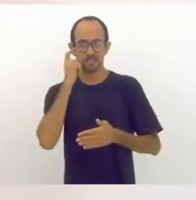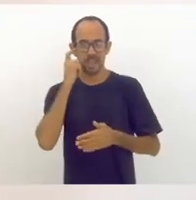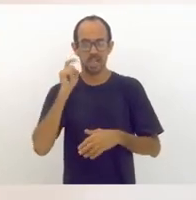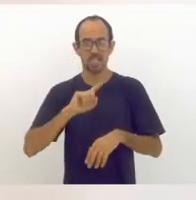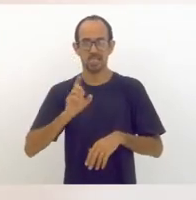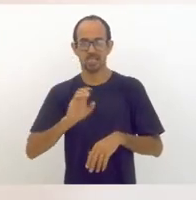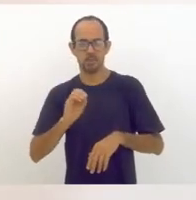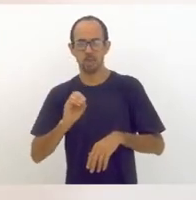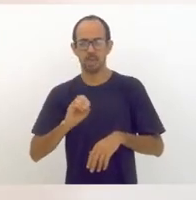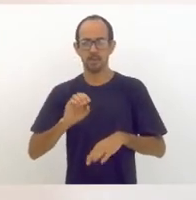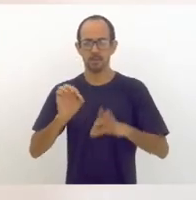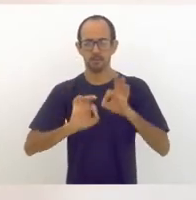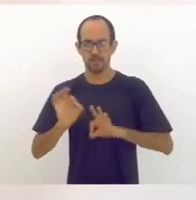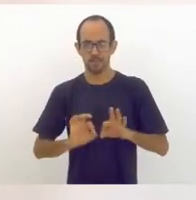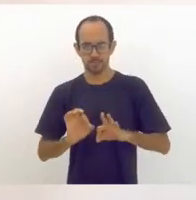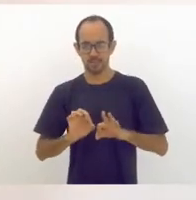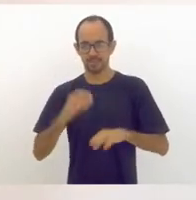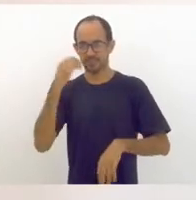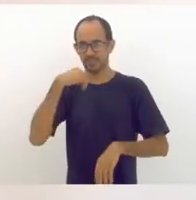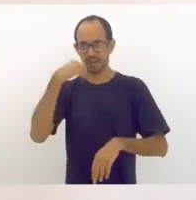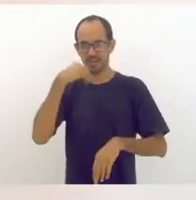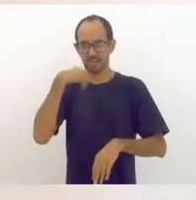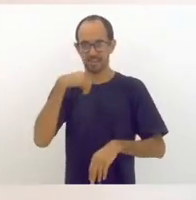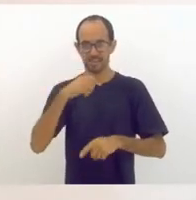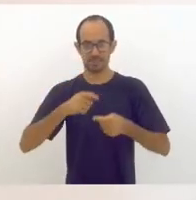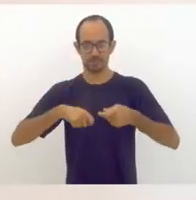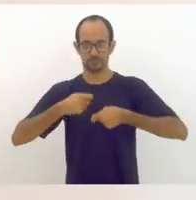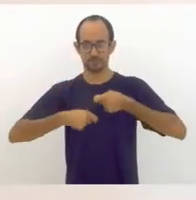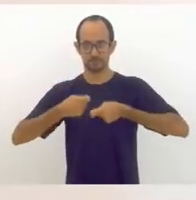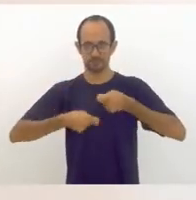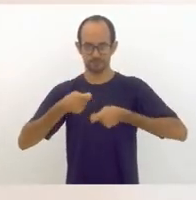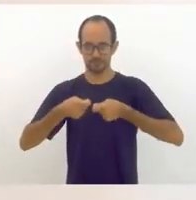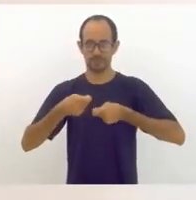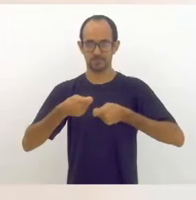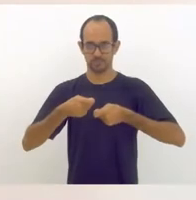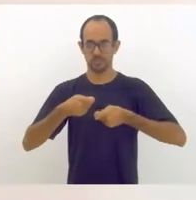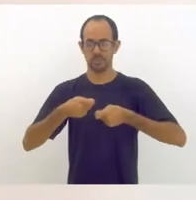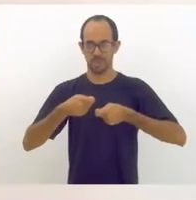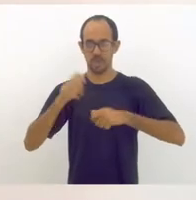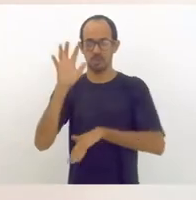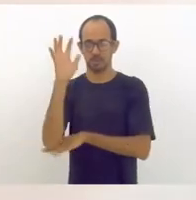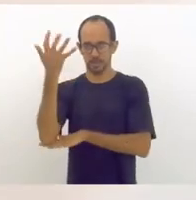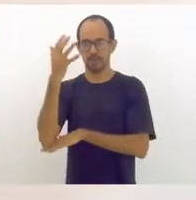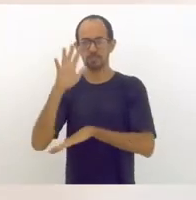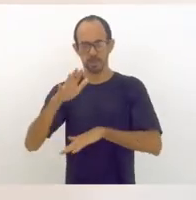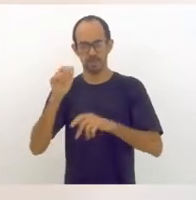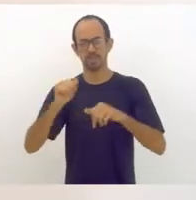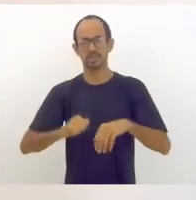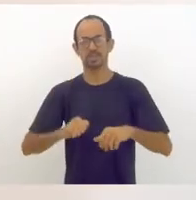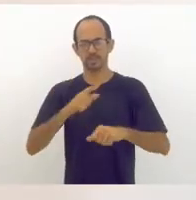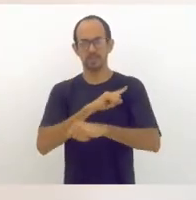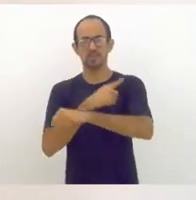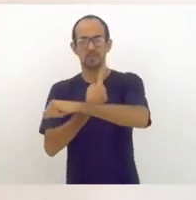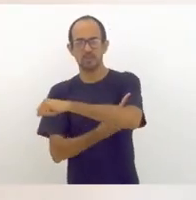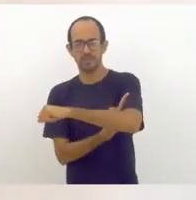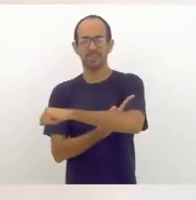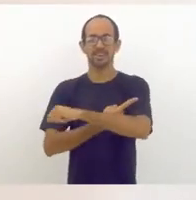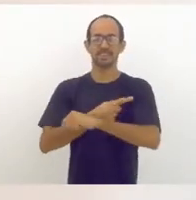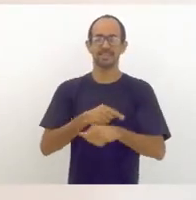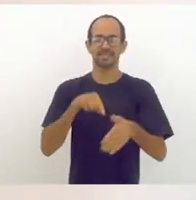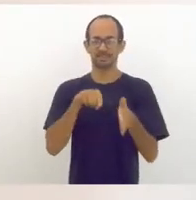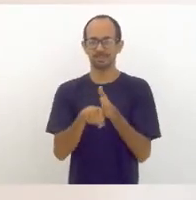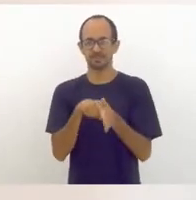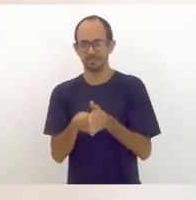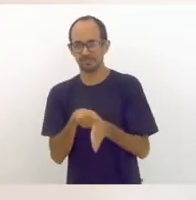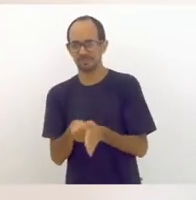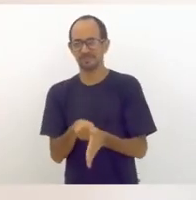em projetos de lei que enfraqueçam a gestão ambiental, mas em projetos de lei que fortaleçam a gestão ambiental e fortaleça cada vez mais a pesquisa,